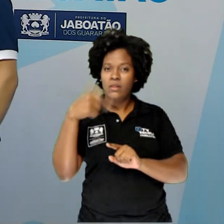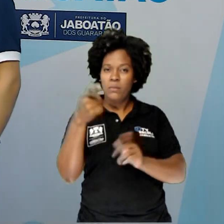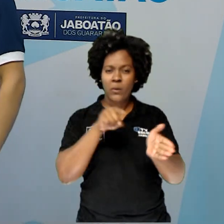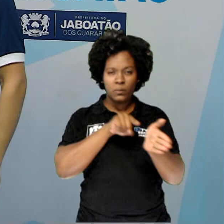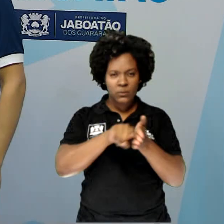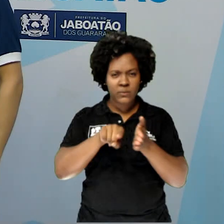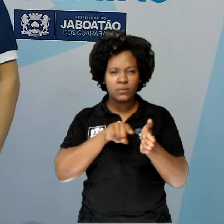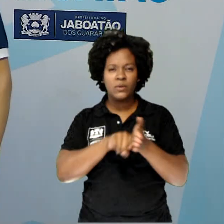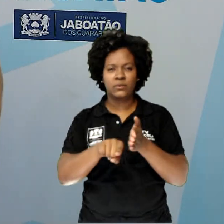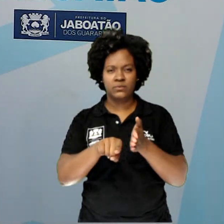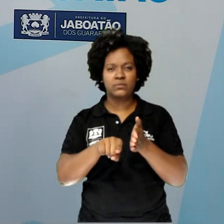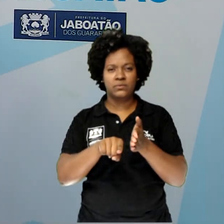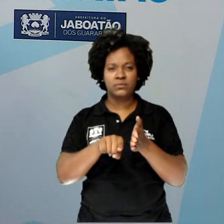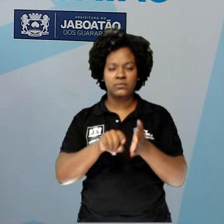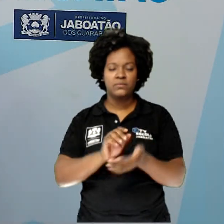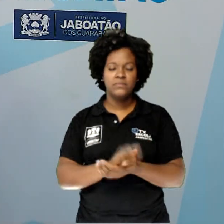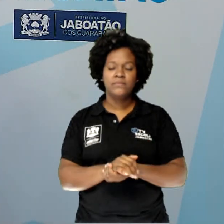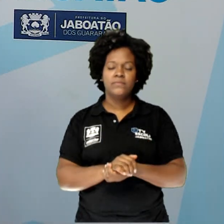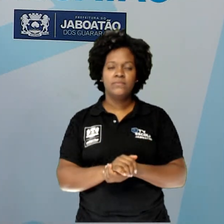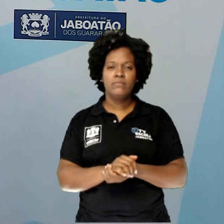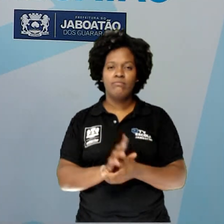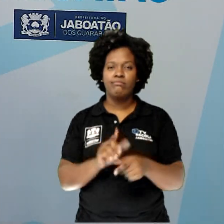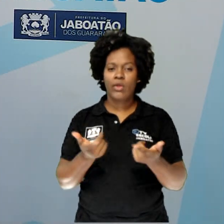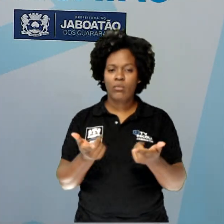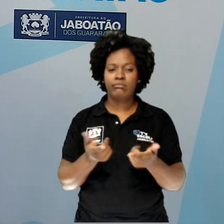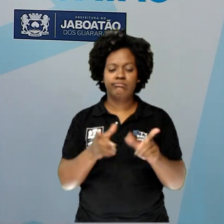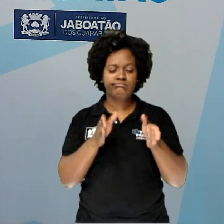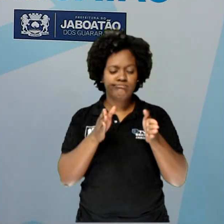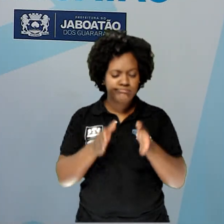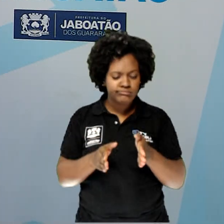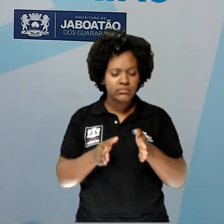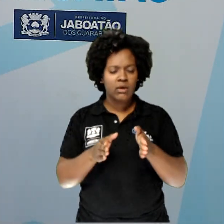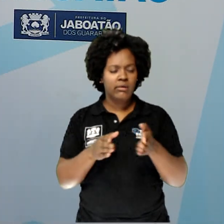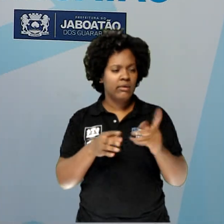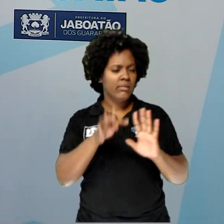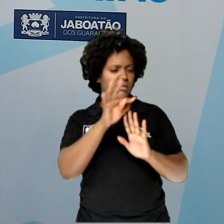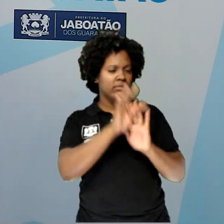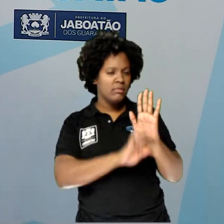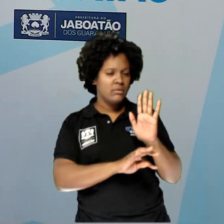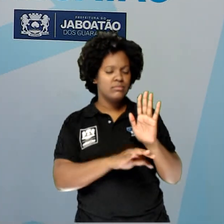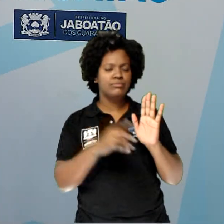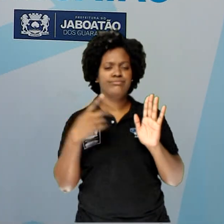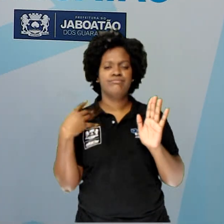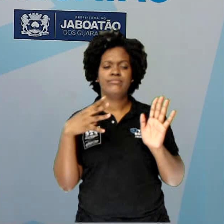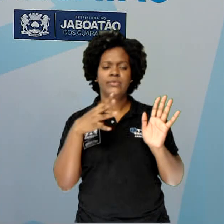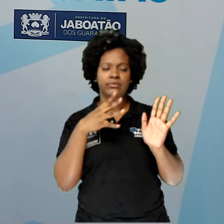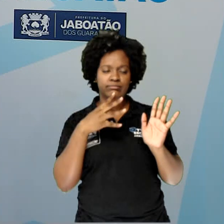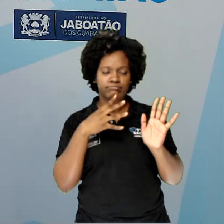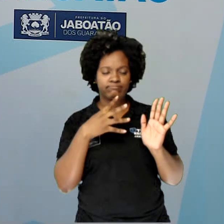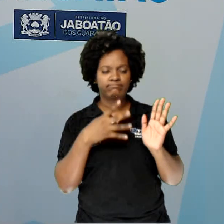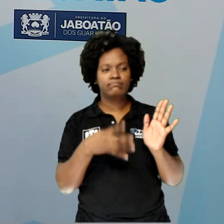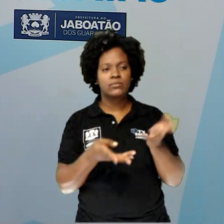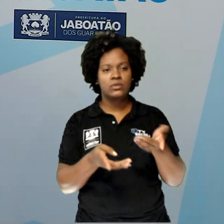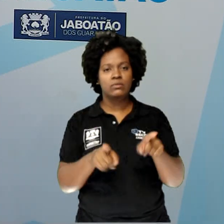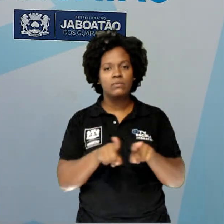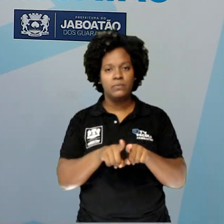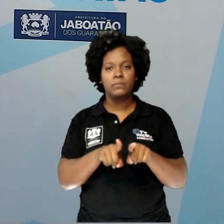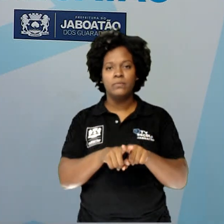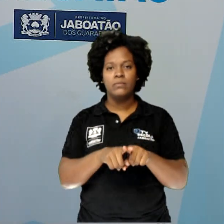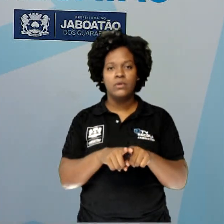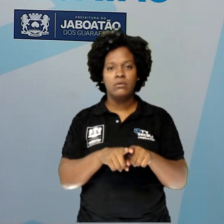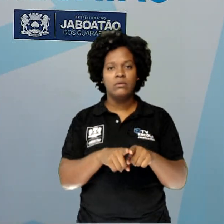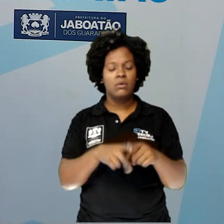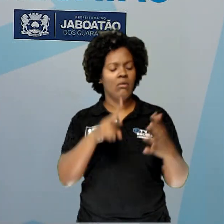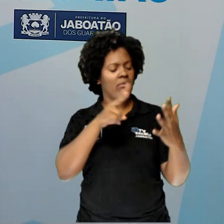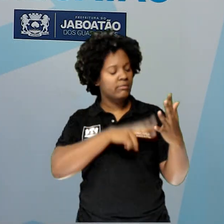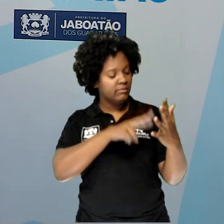questão? Bom, esse texto nós também já conhecemos, ele já foi lido aqui em nossas aulas, certo? Vamos seguindo